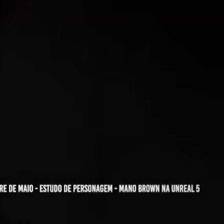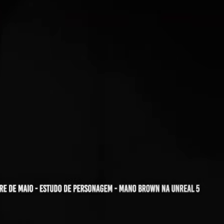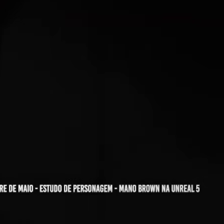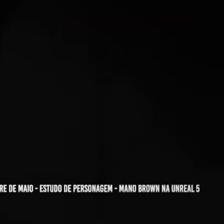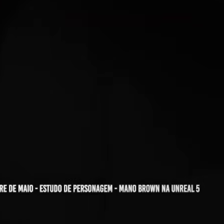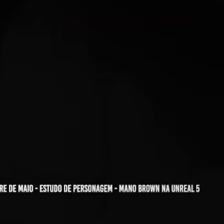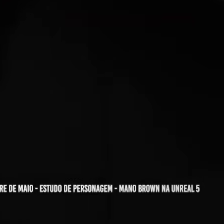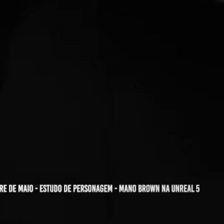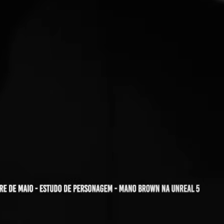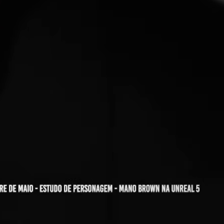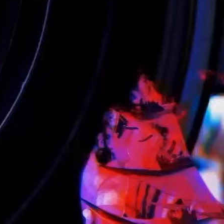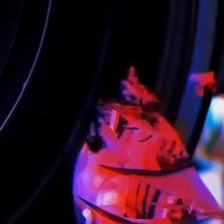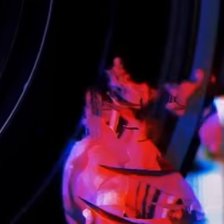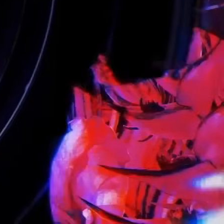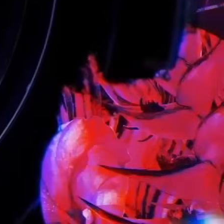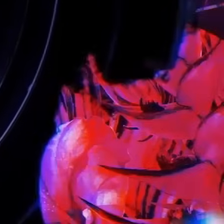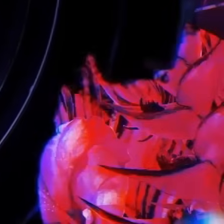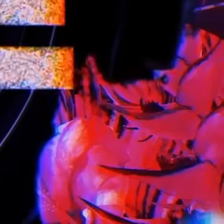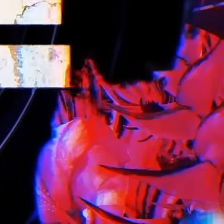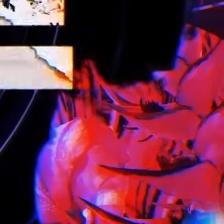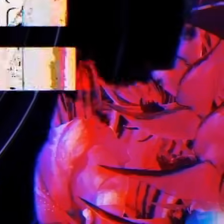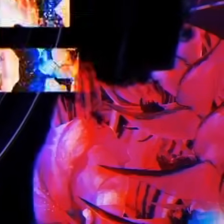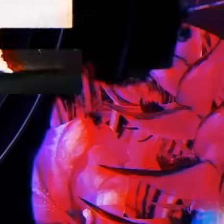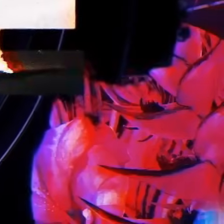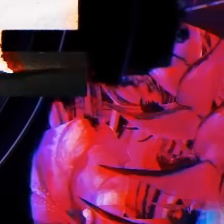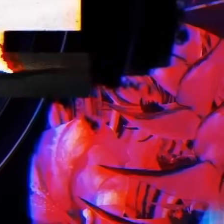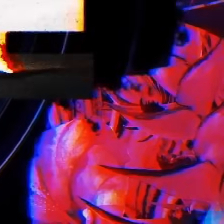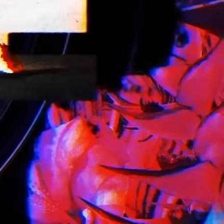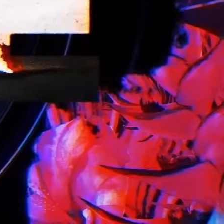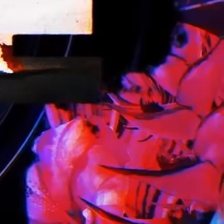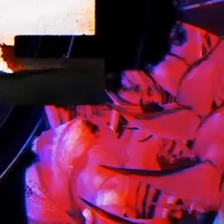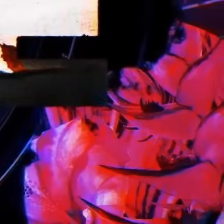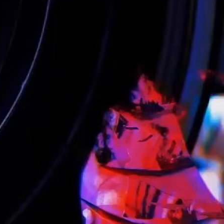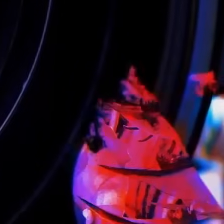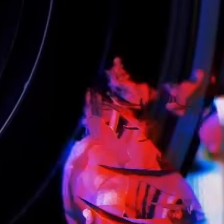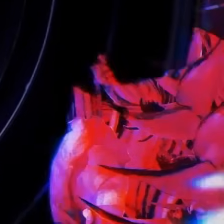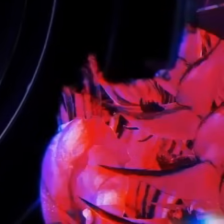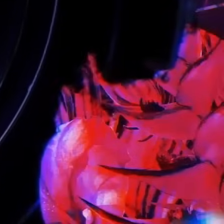sagradas da pia. Nada como um dia, após o outro dia.